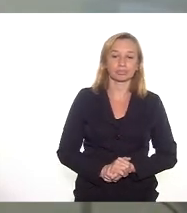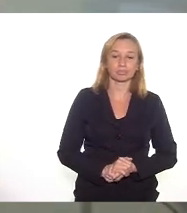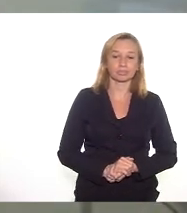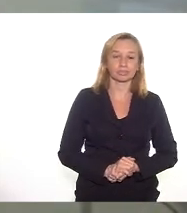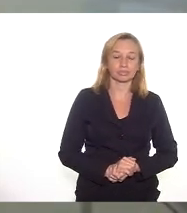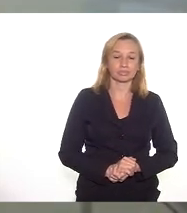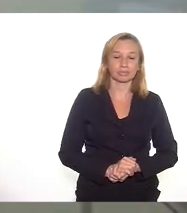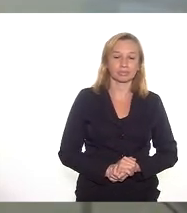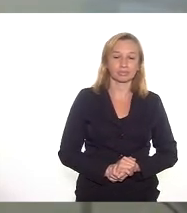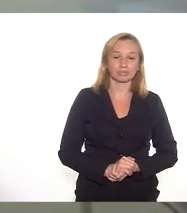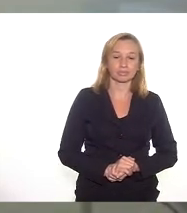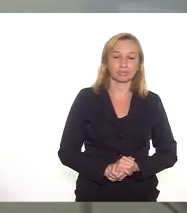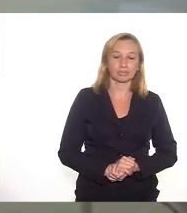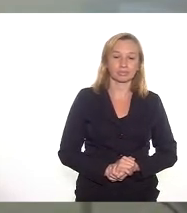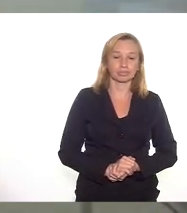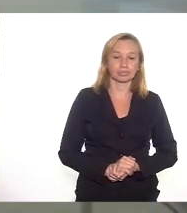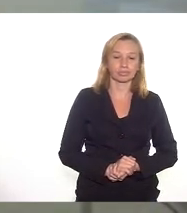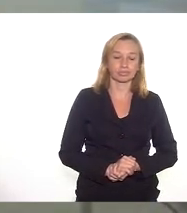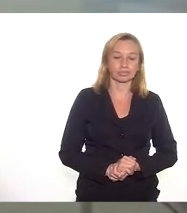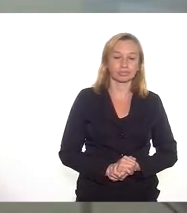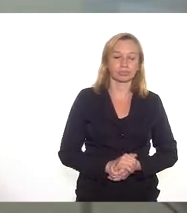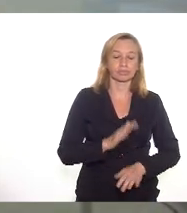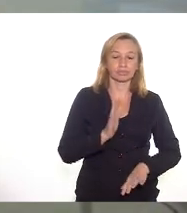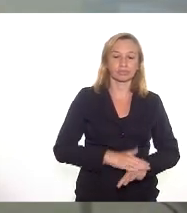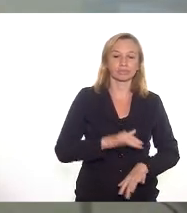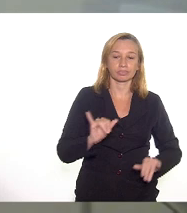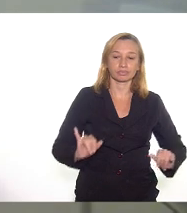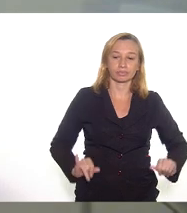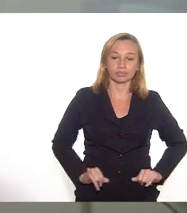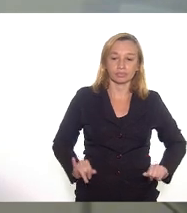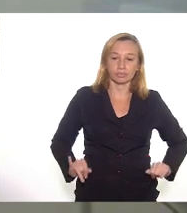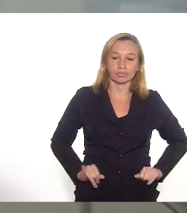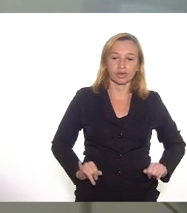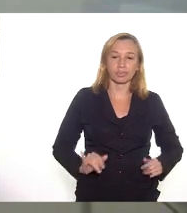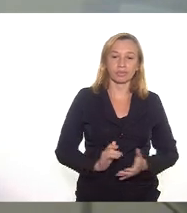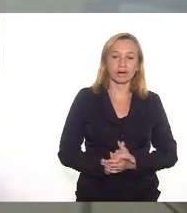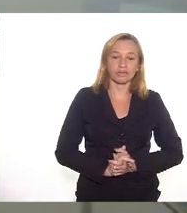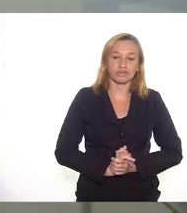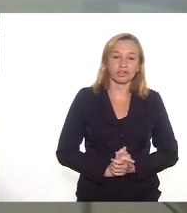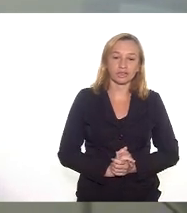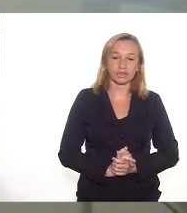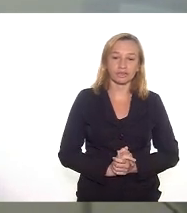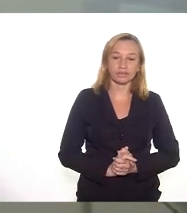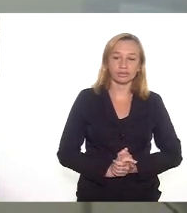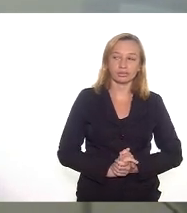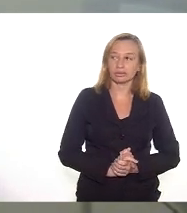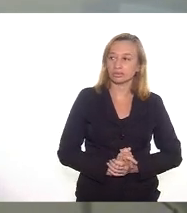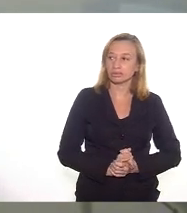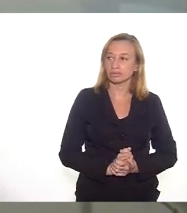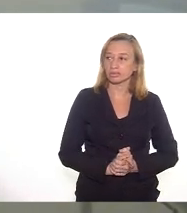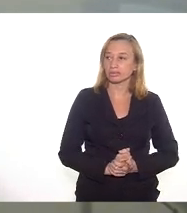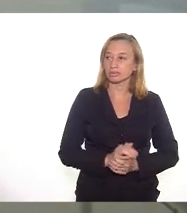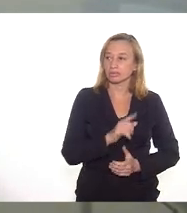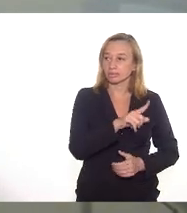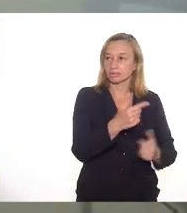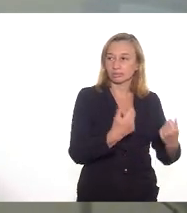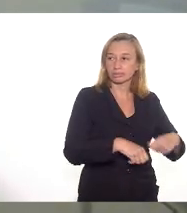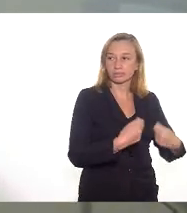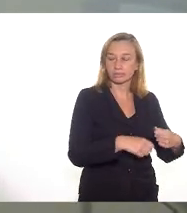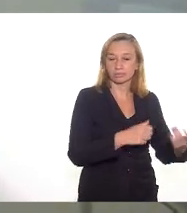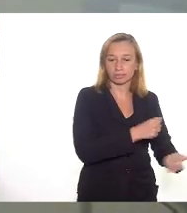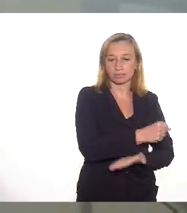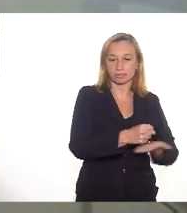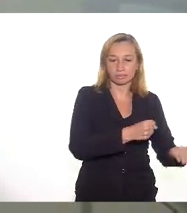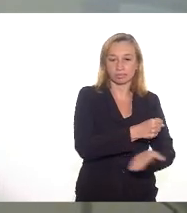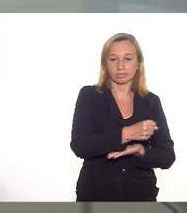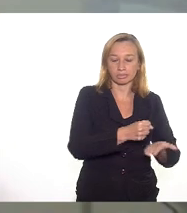e são as que mais sofrem, porque elas necessitam basicamente